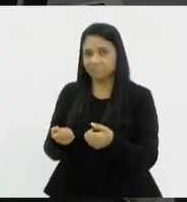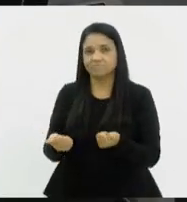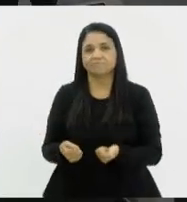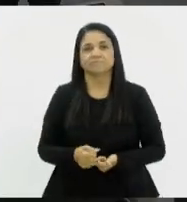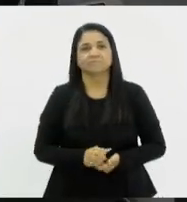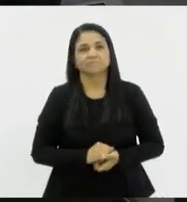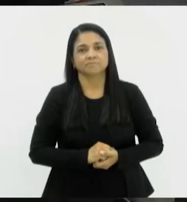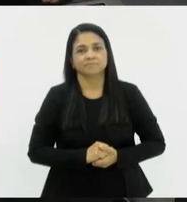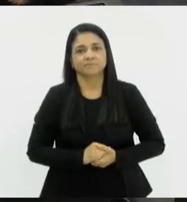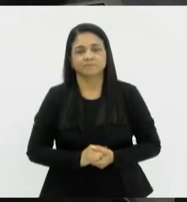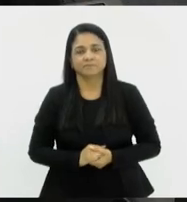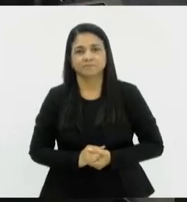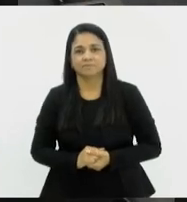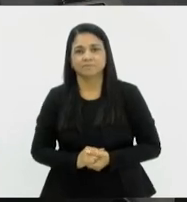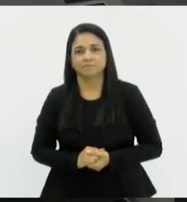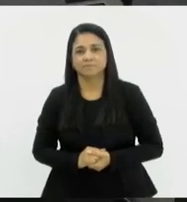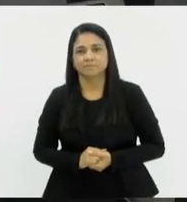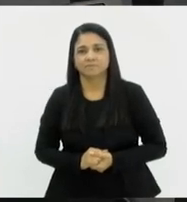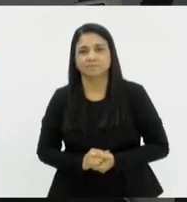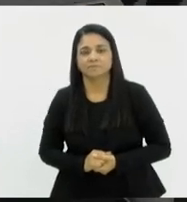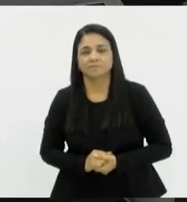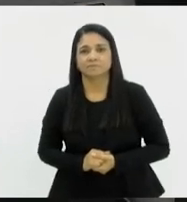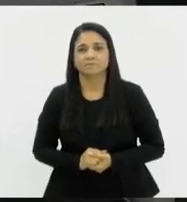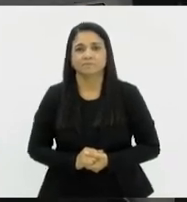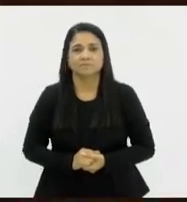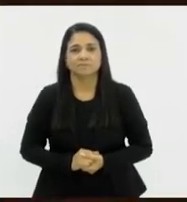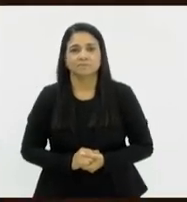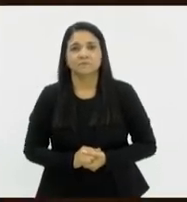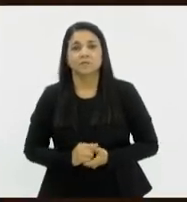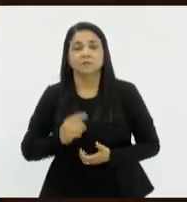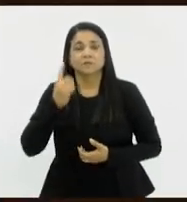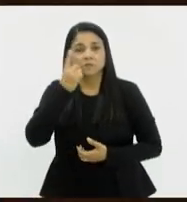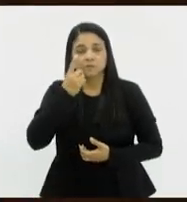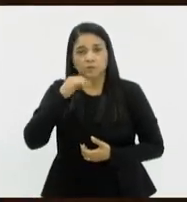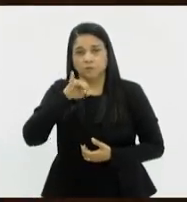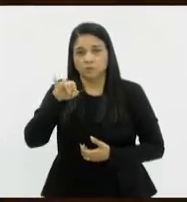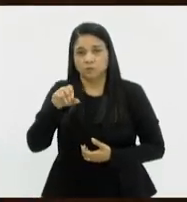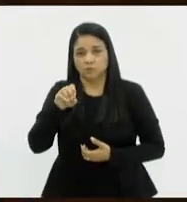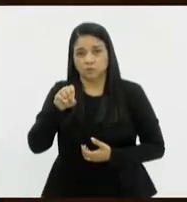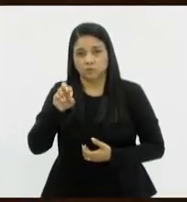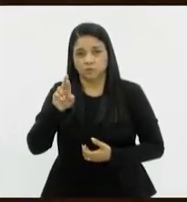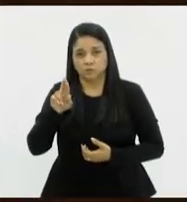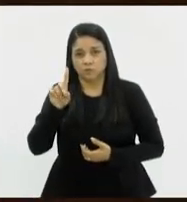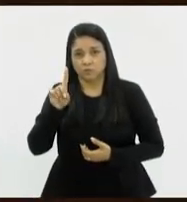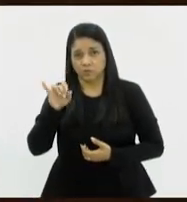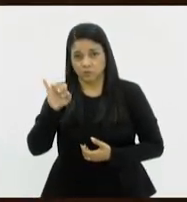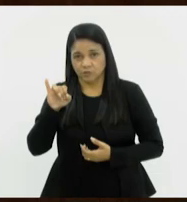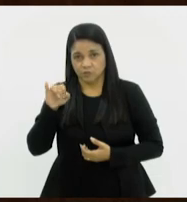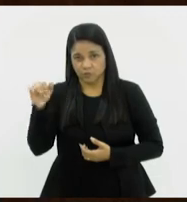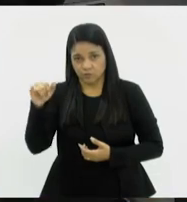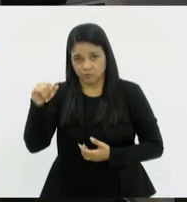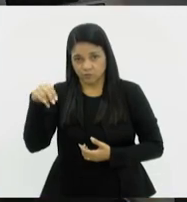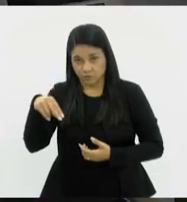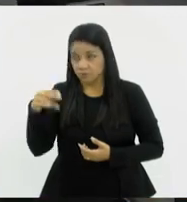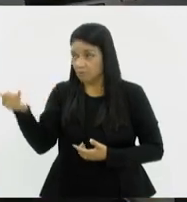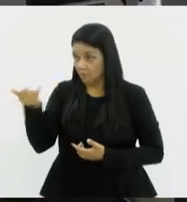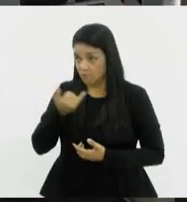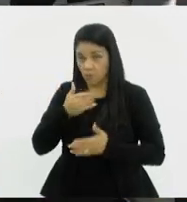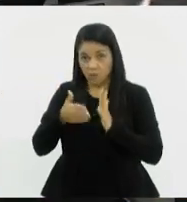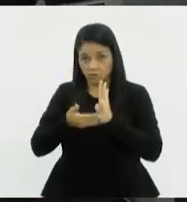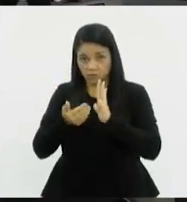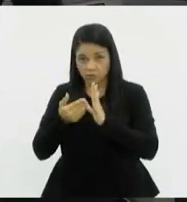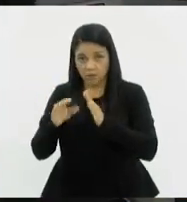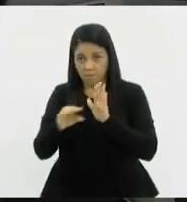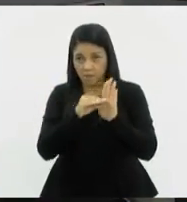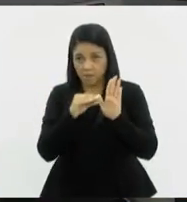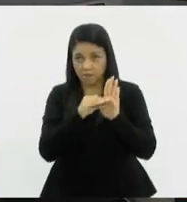Sim, já foi pedido. E o deputado Jordi tinha dito que ia retirar a emenda, mas ele deputado precisava... Deputado Jordi, por favor, o senhor vai... Eu